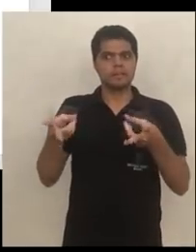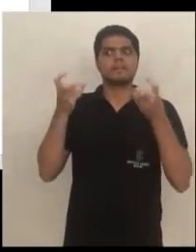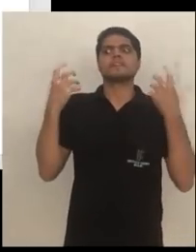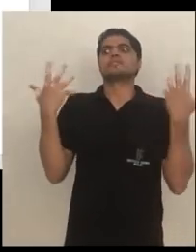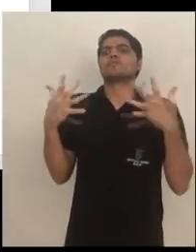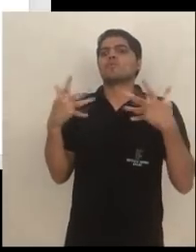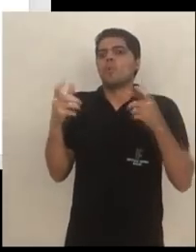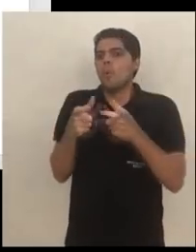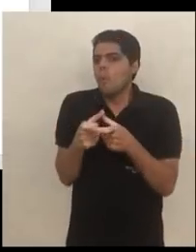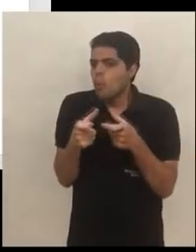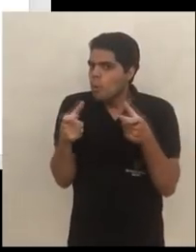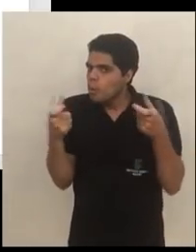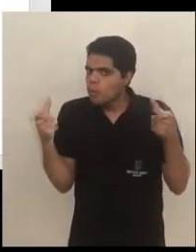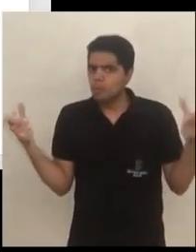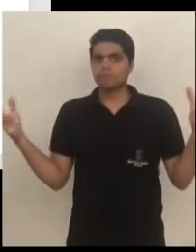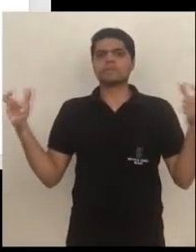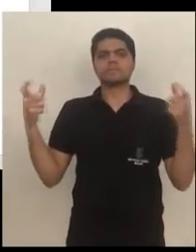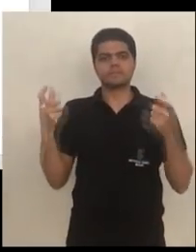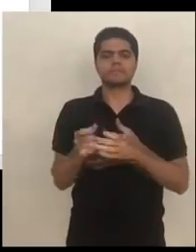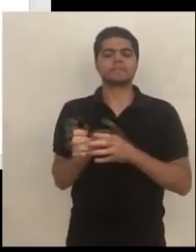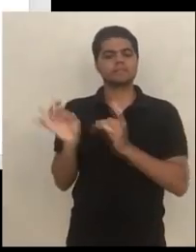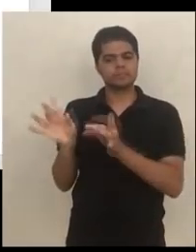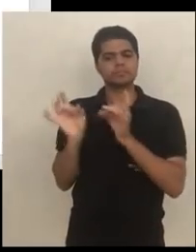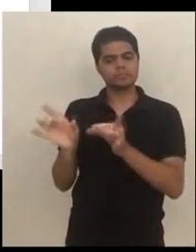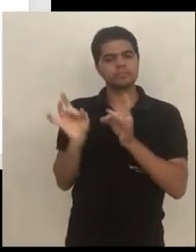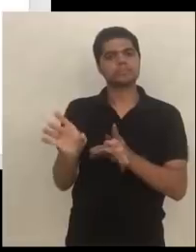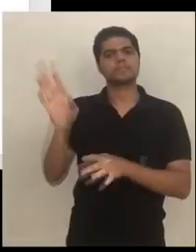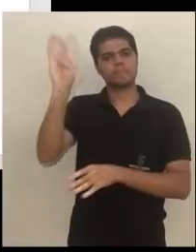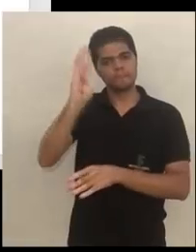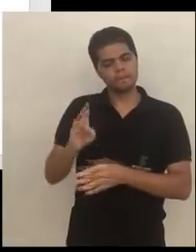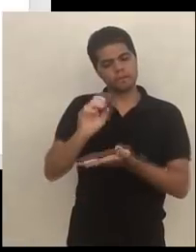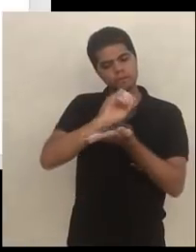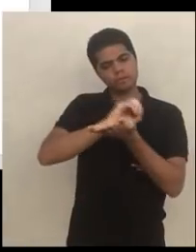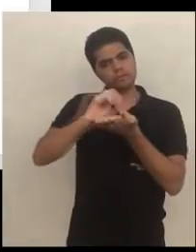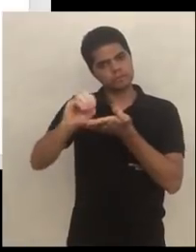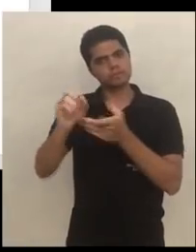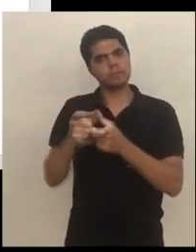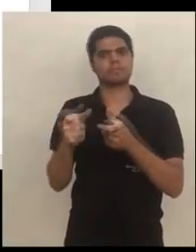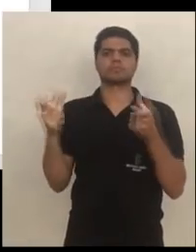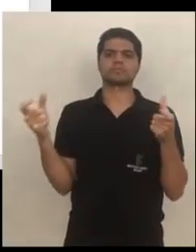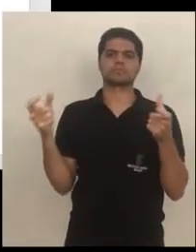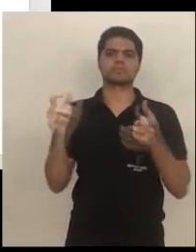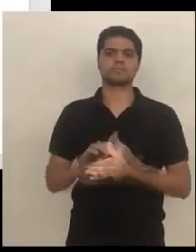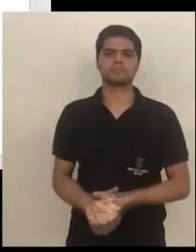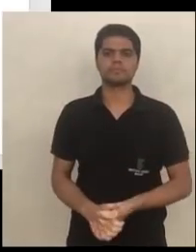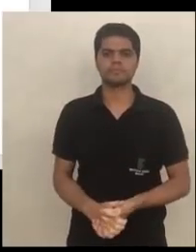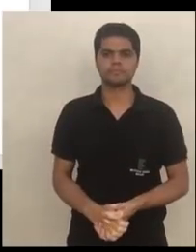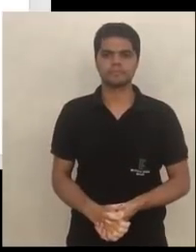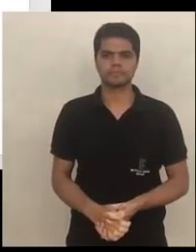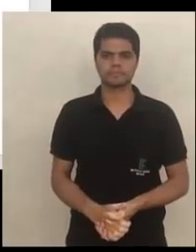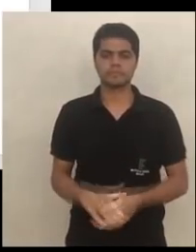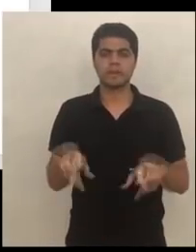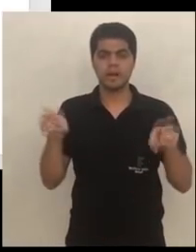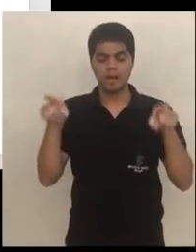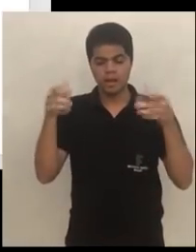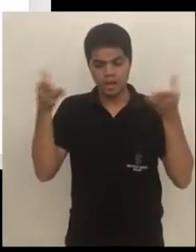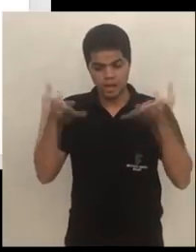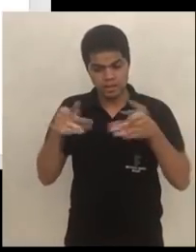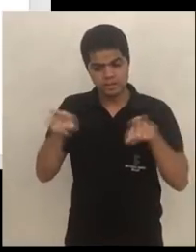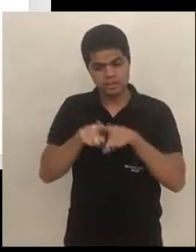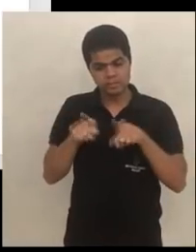expressividade do mercado brasileiro no segmento orgânico. Aí aqui, pessoal, já fazendo um